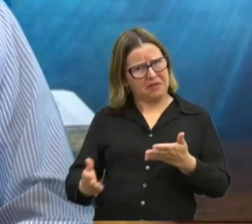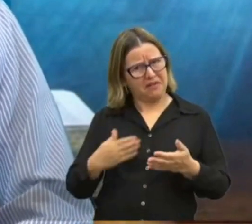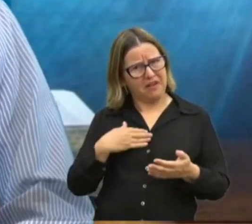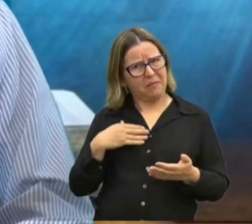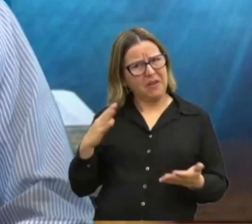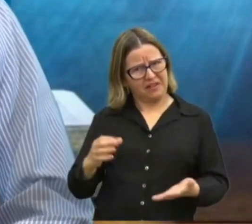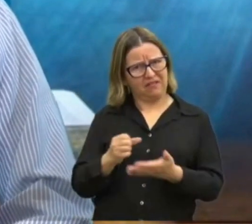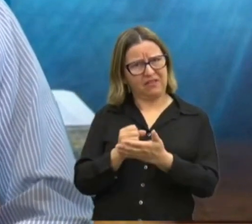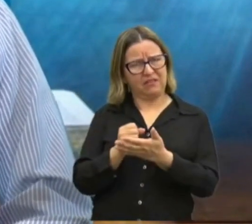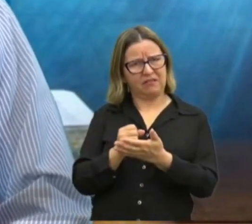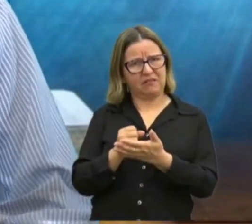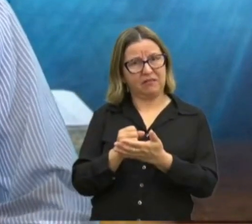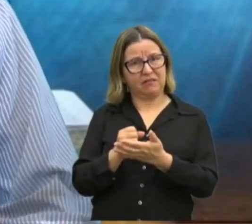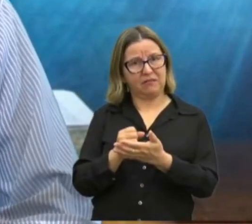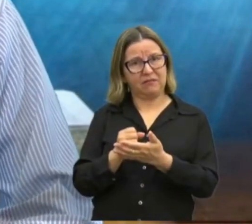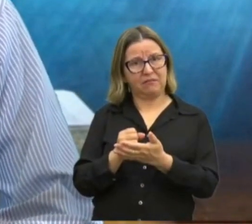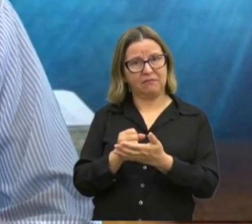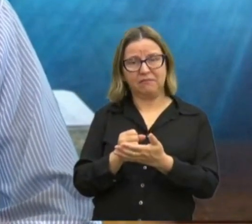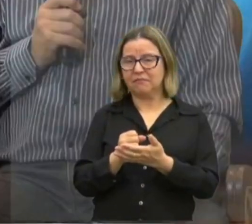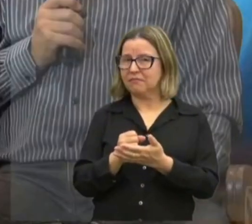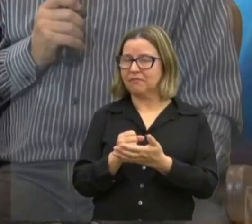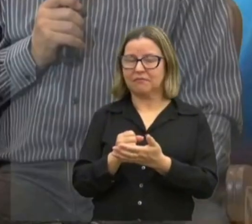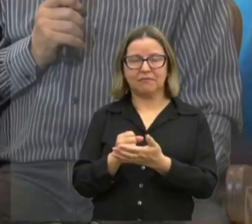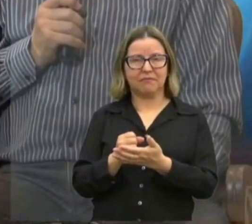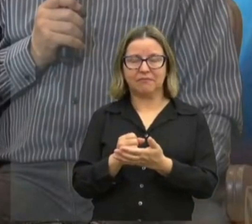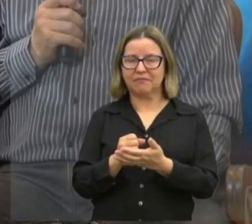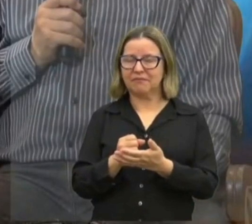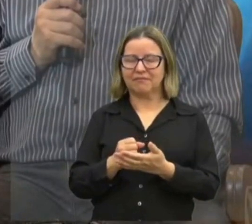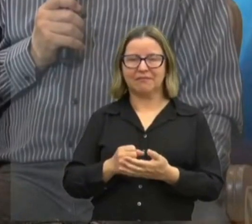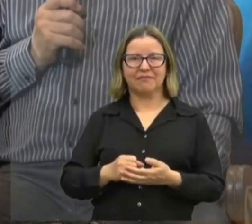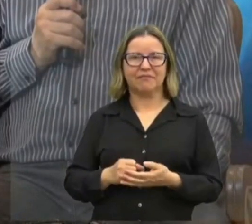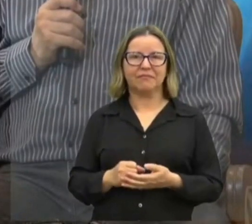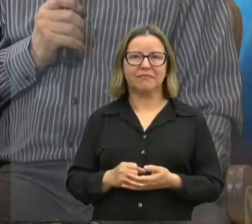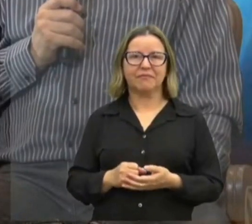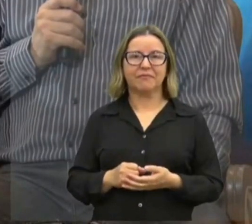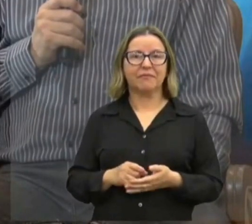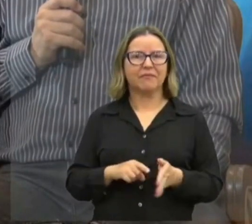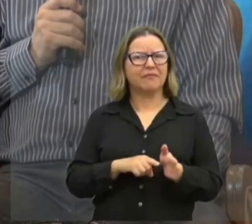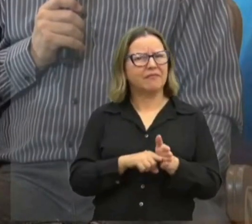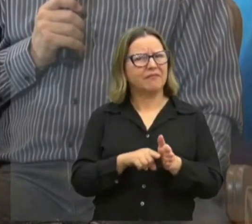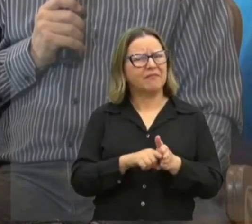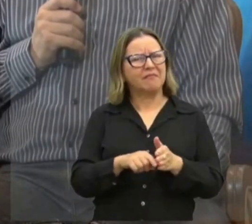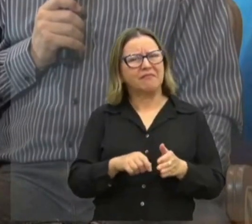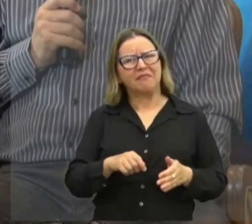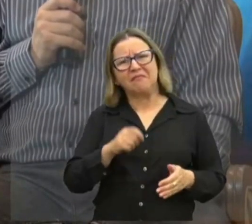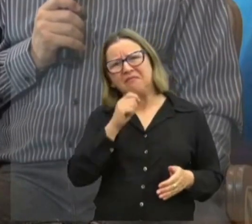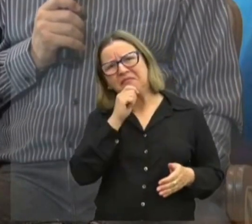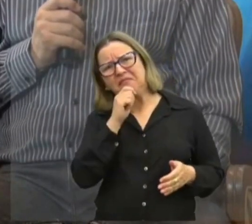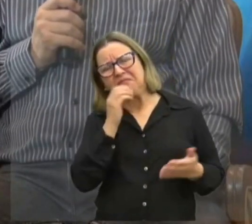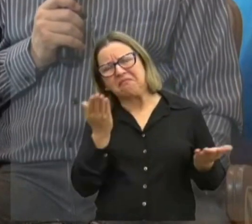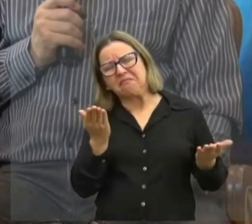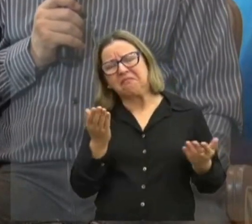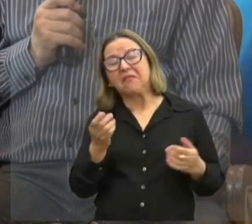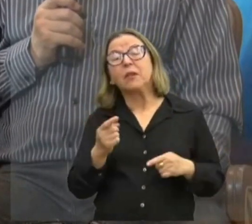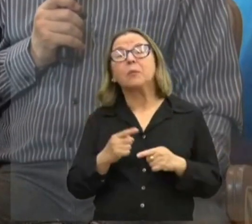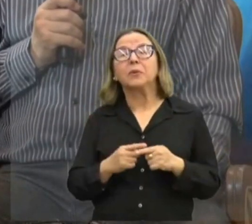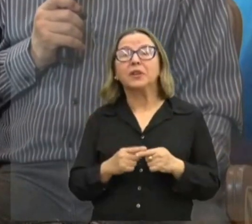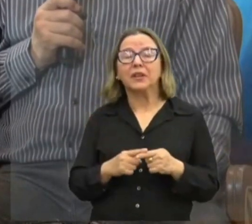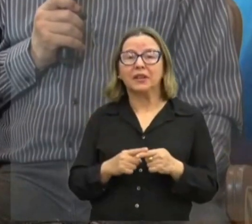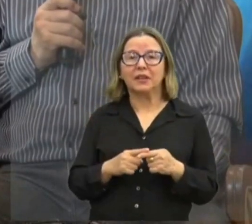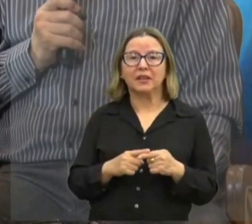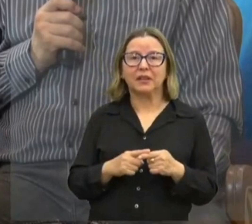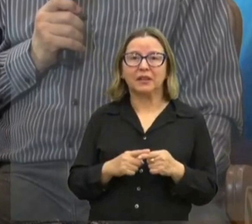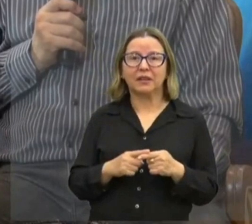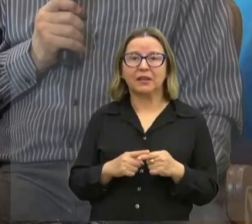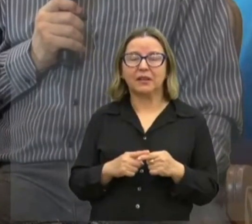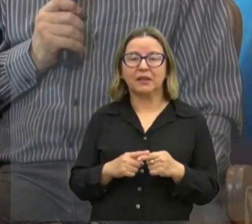salvação? Não faz sentido essa pergunta. E por que não faz sentido? Por uma razão óbvia. Nós lemos em